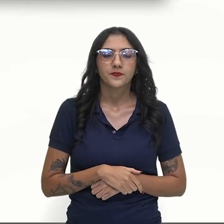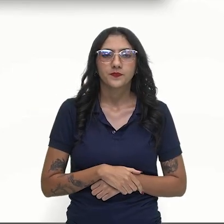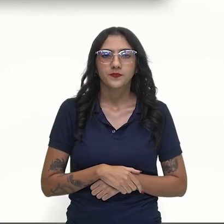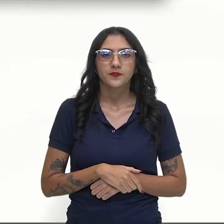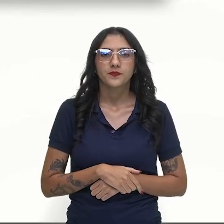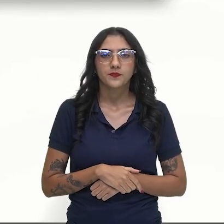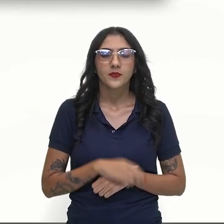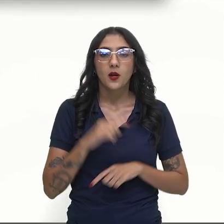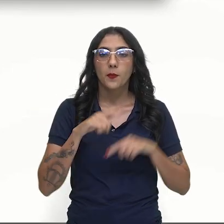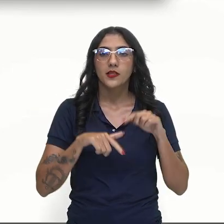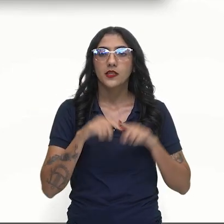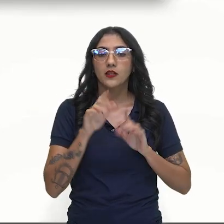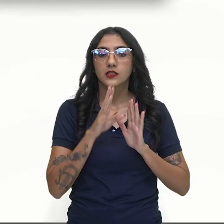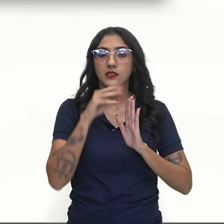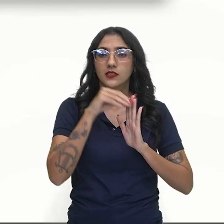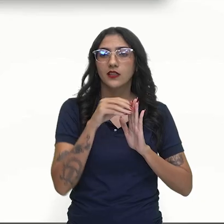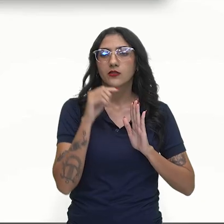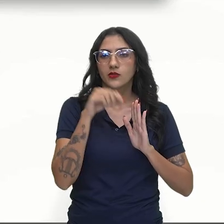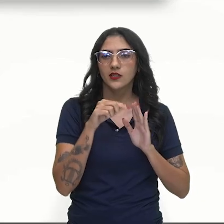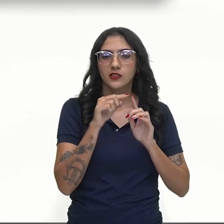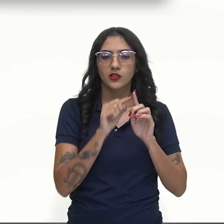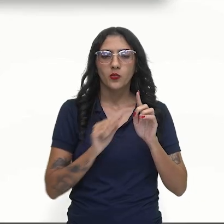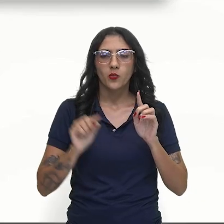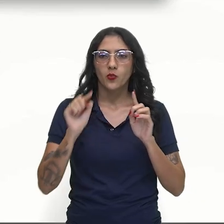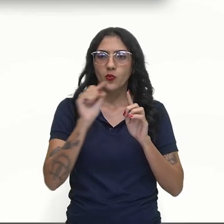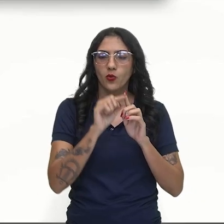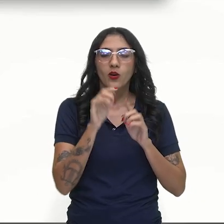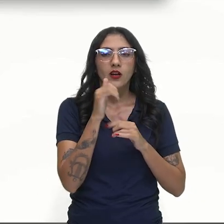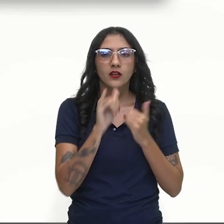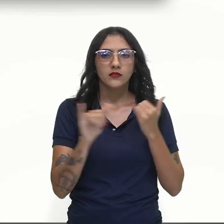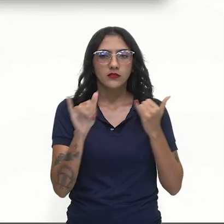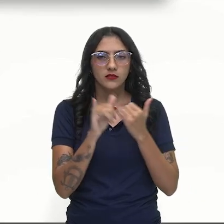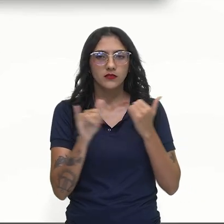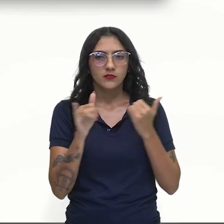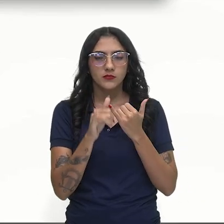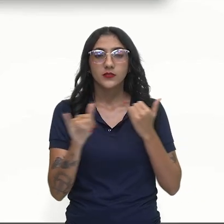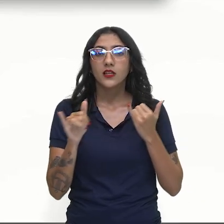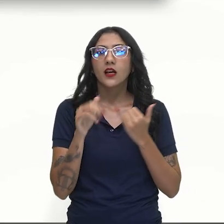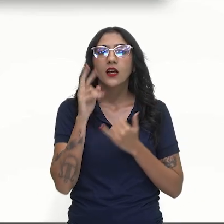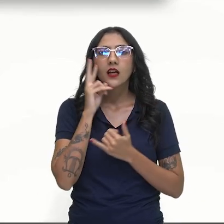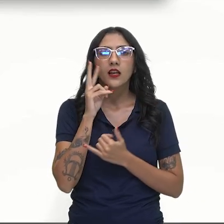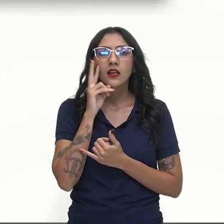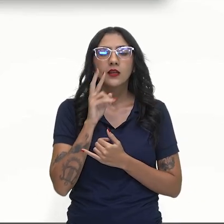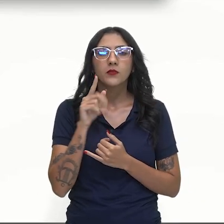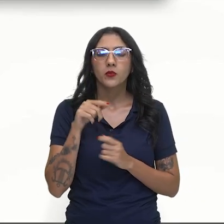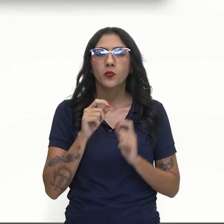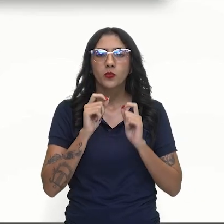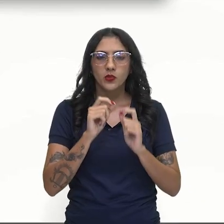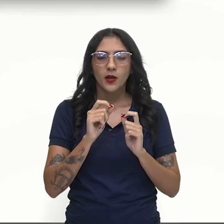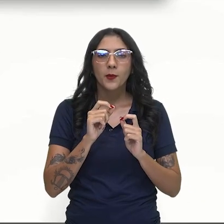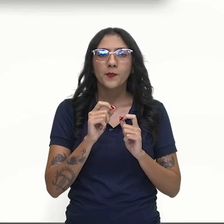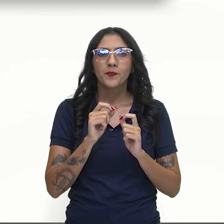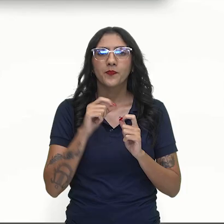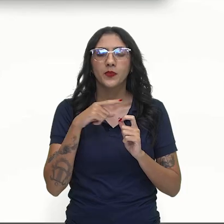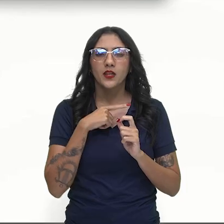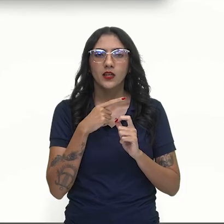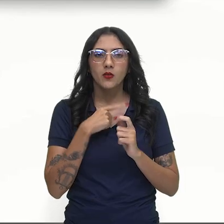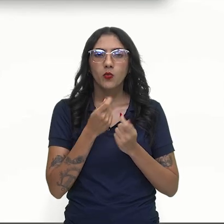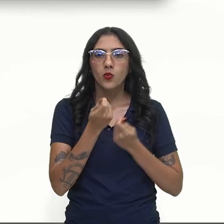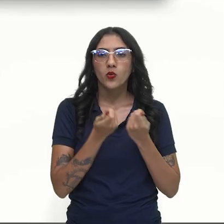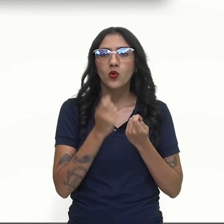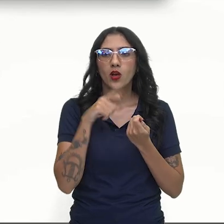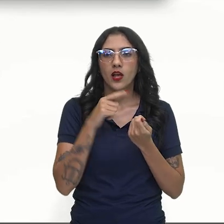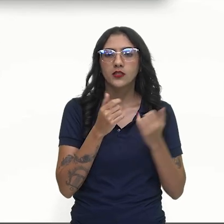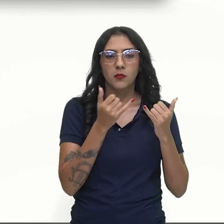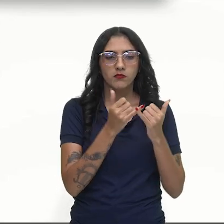dos circuitos elétricos, lembram quando se falou aí que ele quer resistir à passagem da corrente?